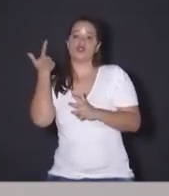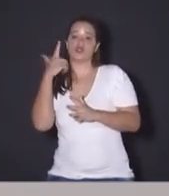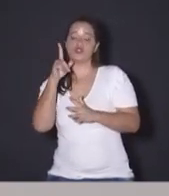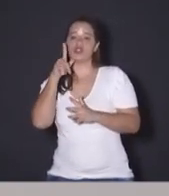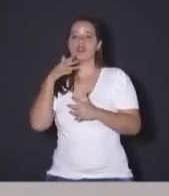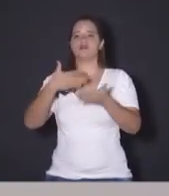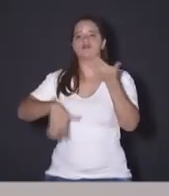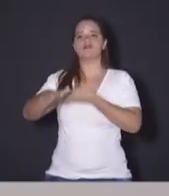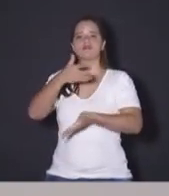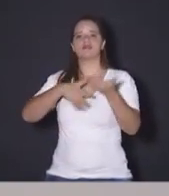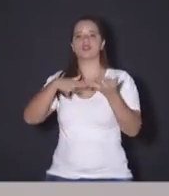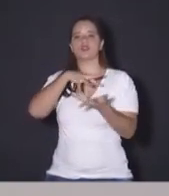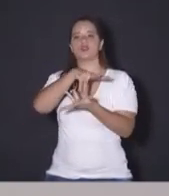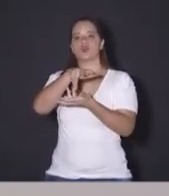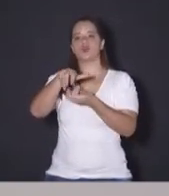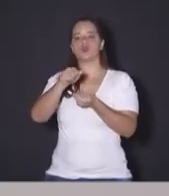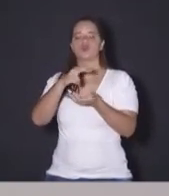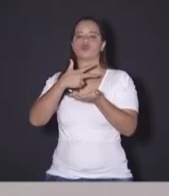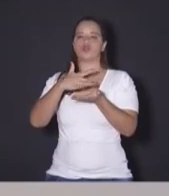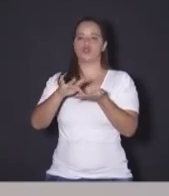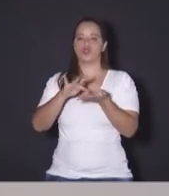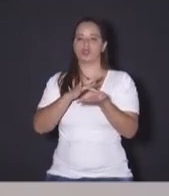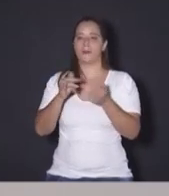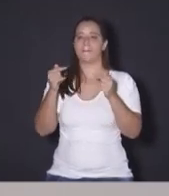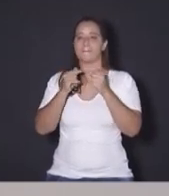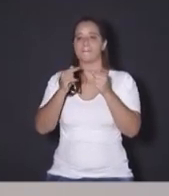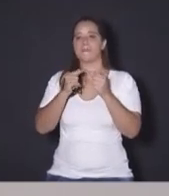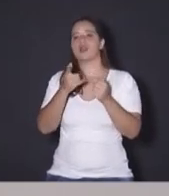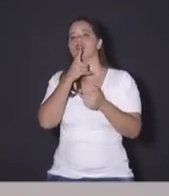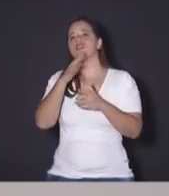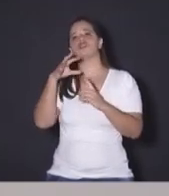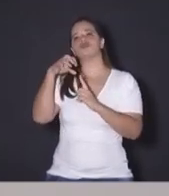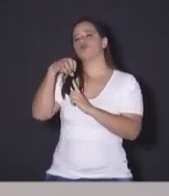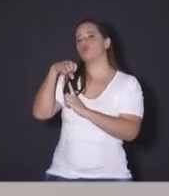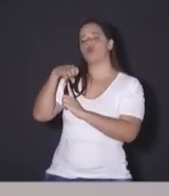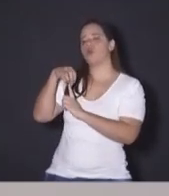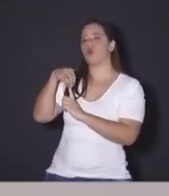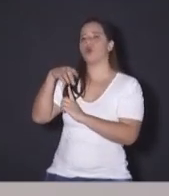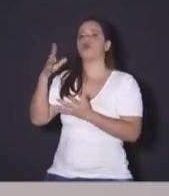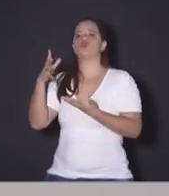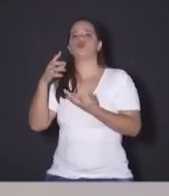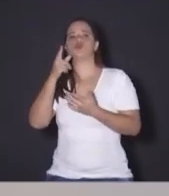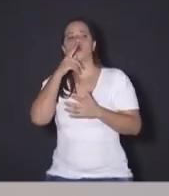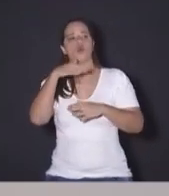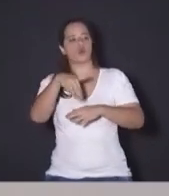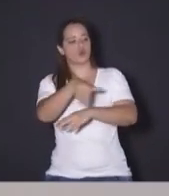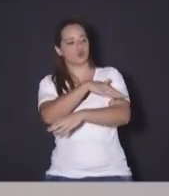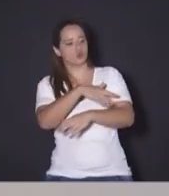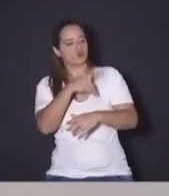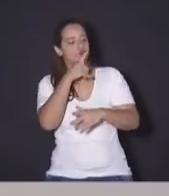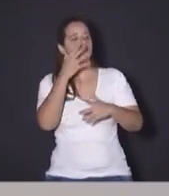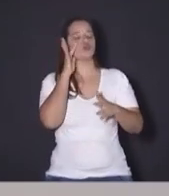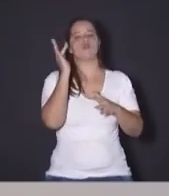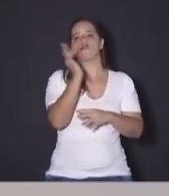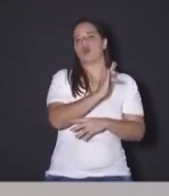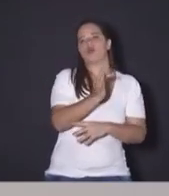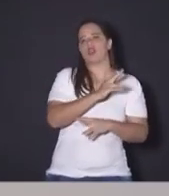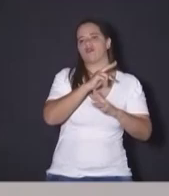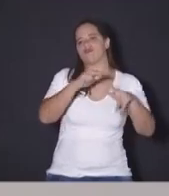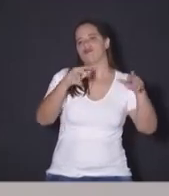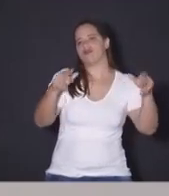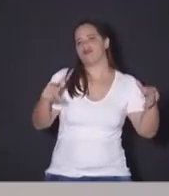interagir com o mundo digital mesmo quando a gente está num ponto de ônibus no corredor da faculdade etc